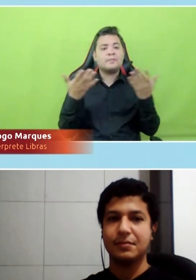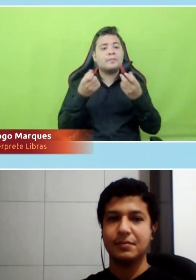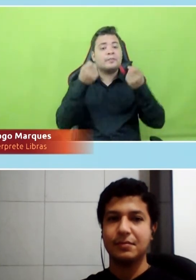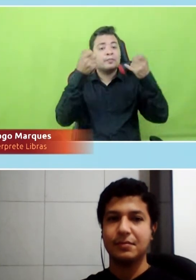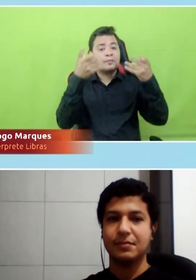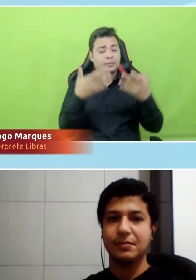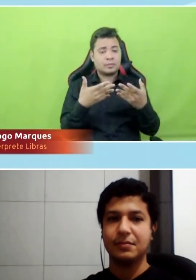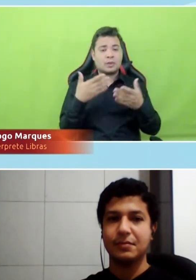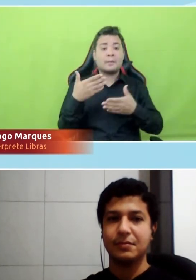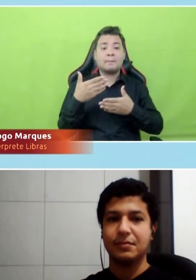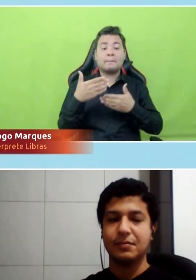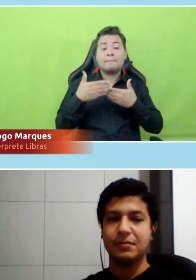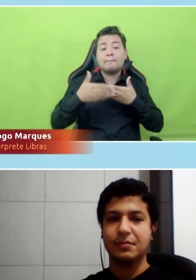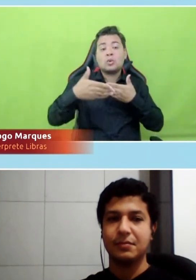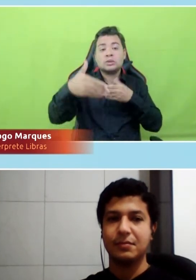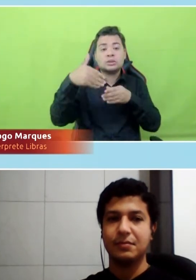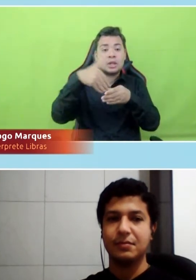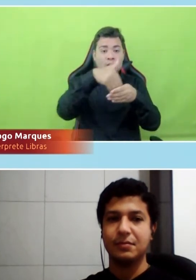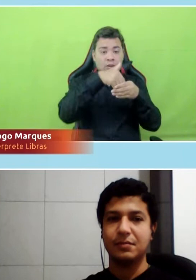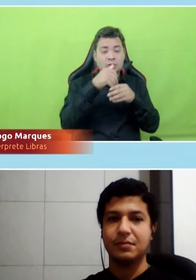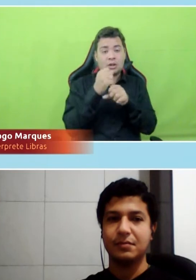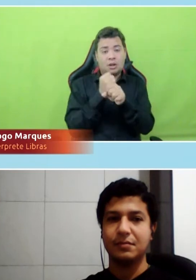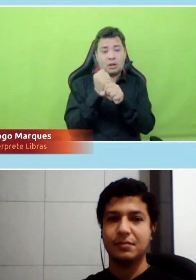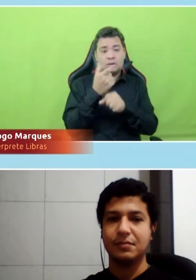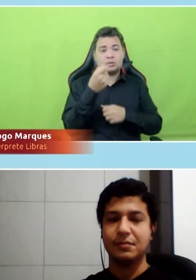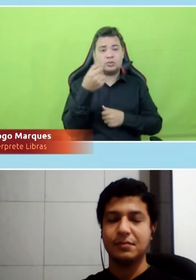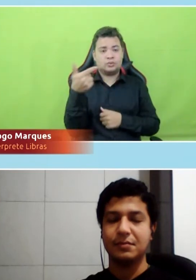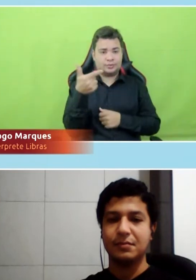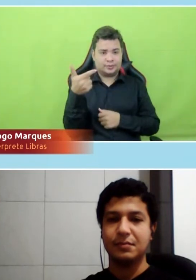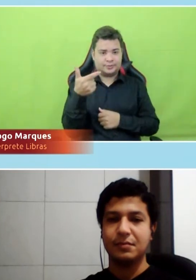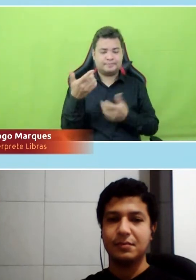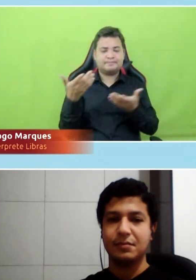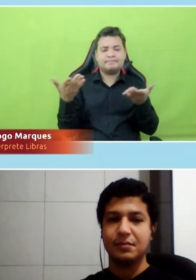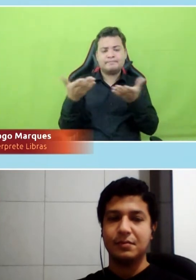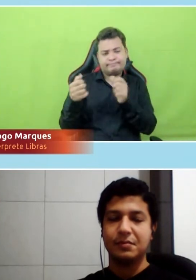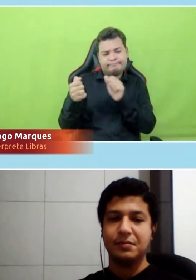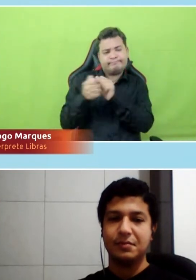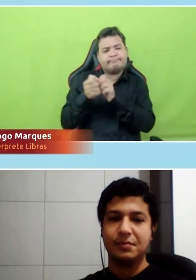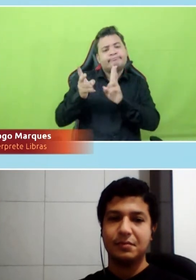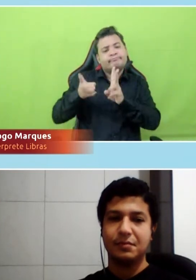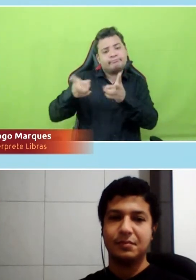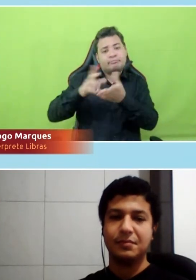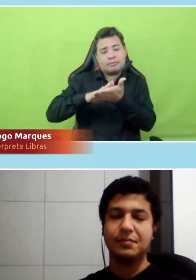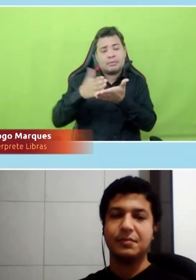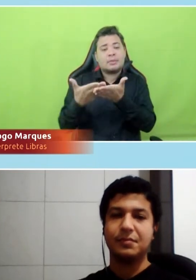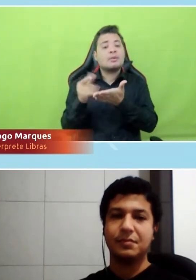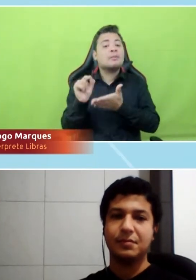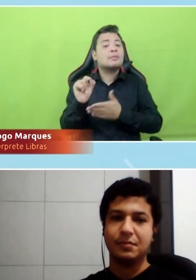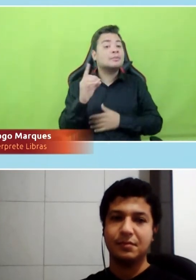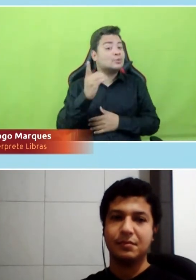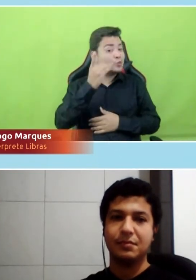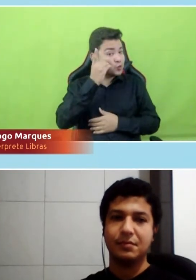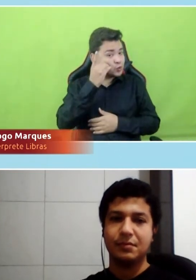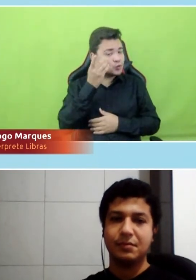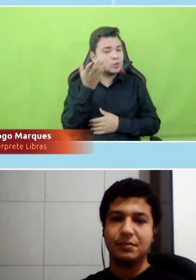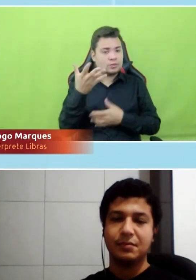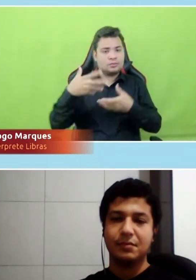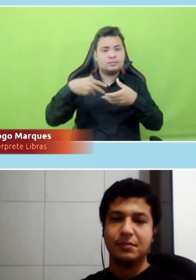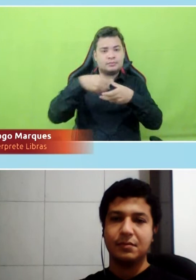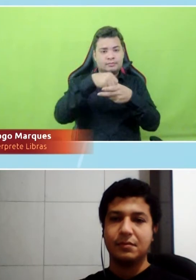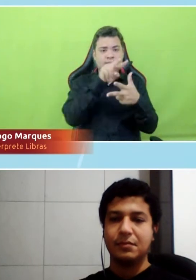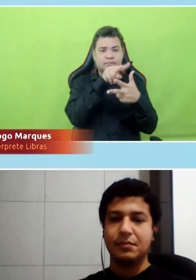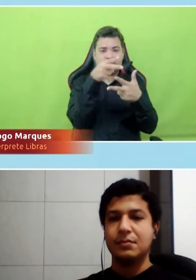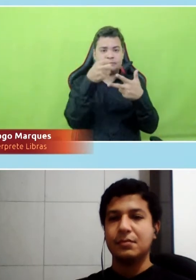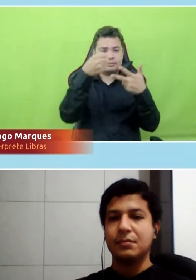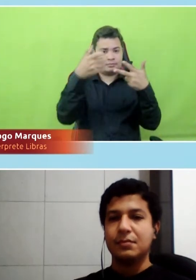eleitoral 2022. Quem continua com a gente fazendo a interpretação para Libras é o Diogo Marques, integrante do